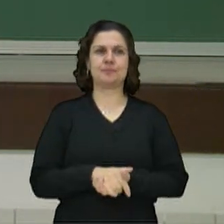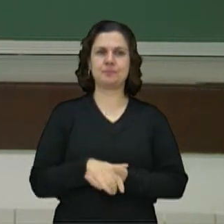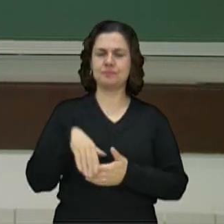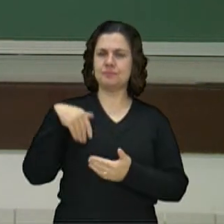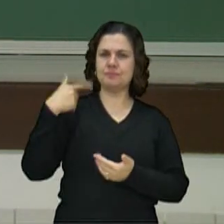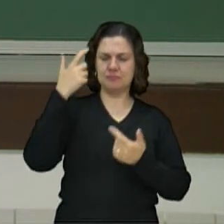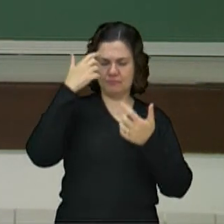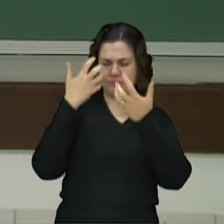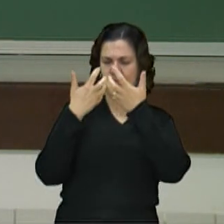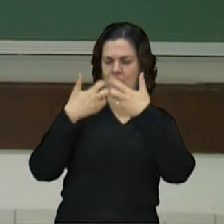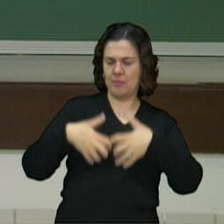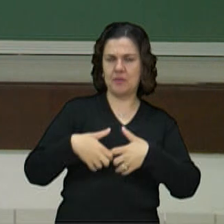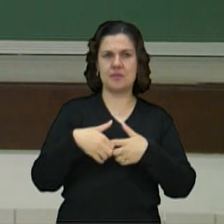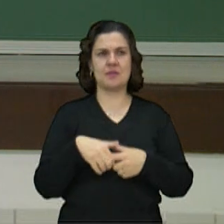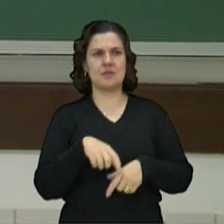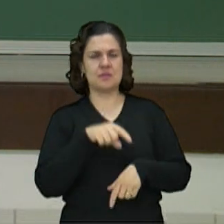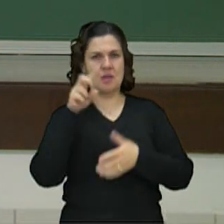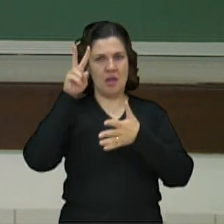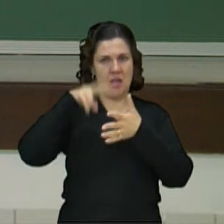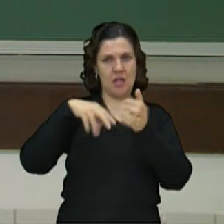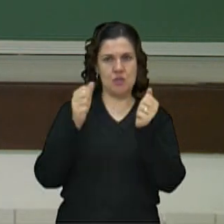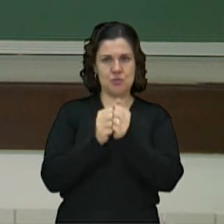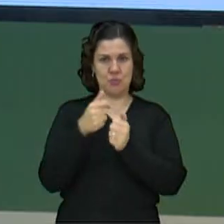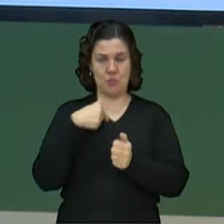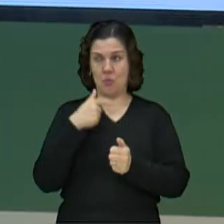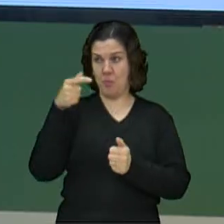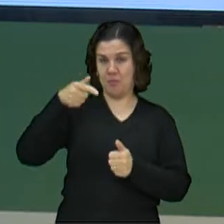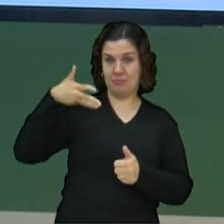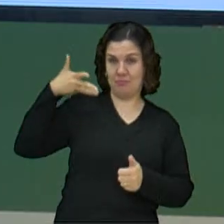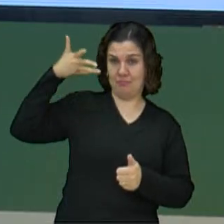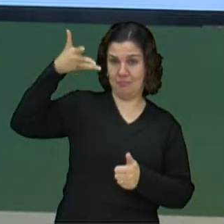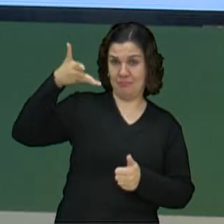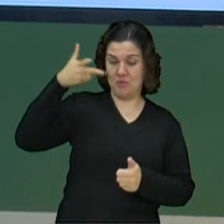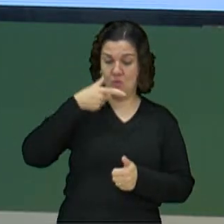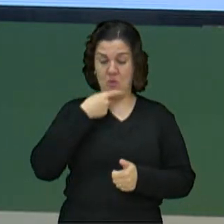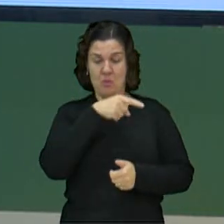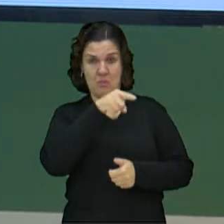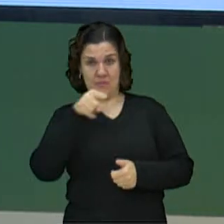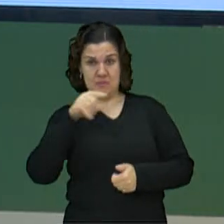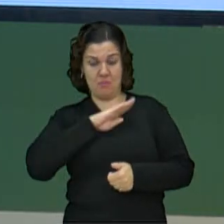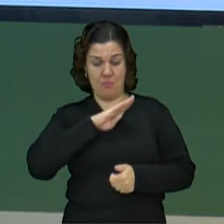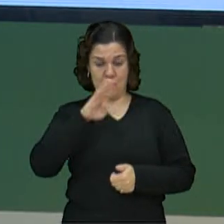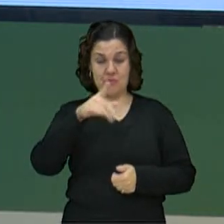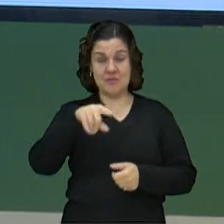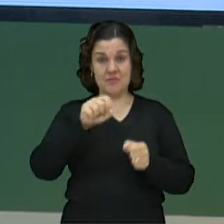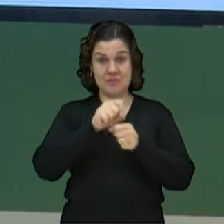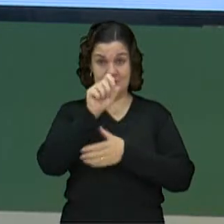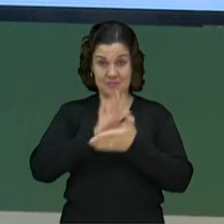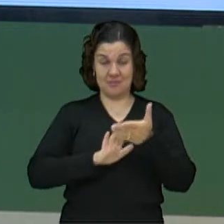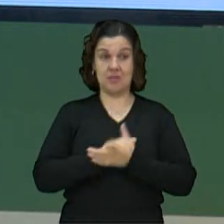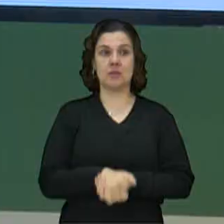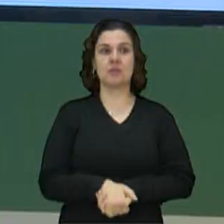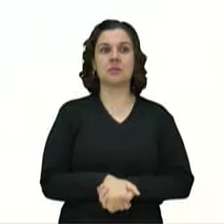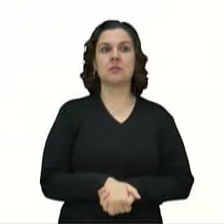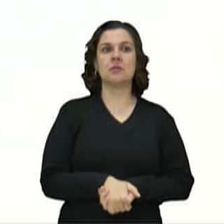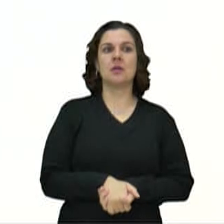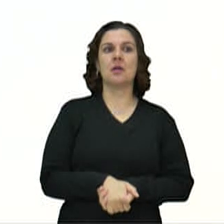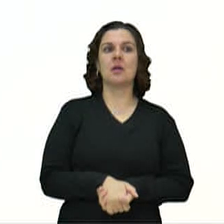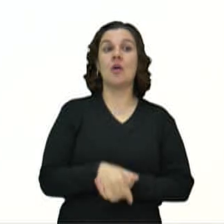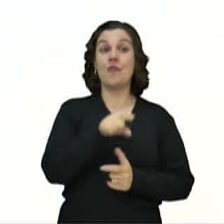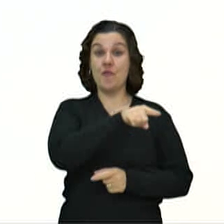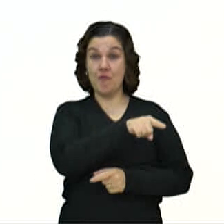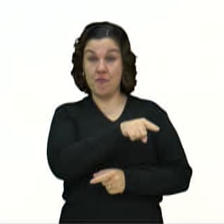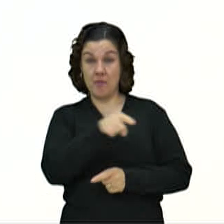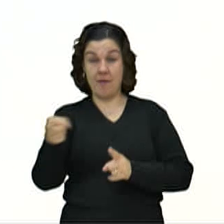Depois de pensar tudo isso, dá uma lida junto comigo nesse discurso do Mussolini para você fazer essa tarefa que está embaixo. Para